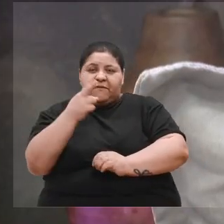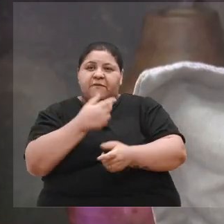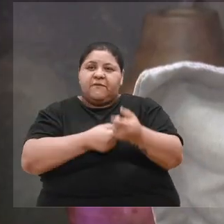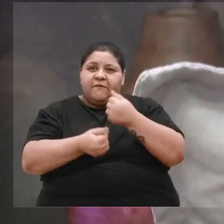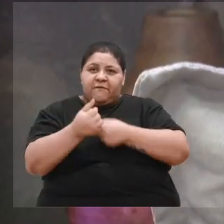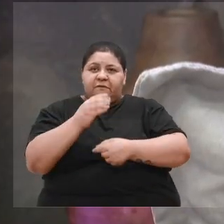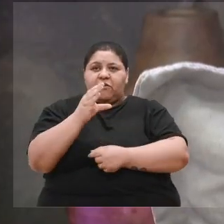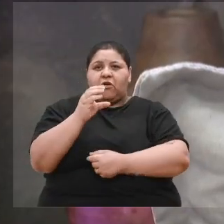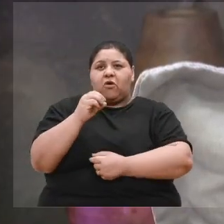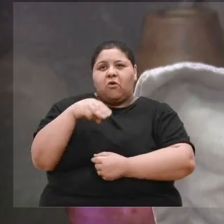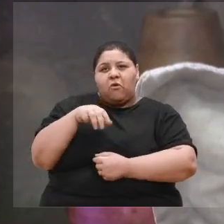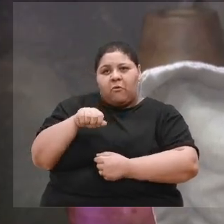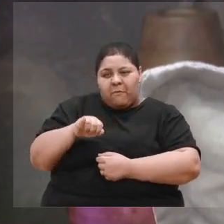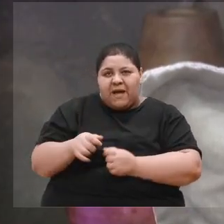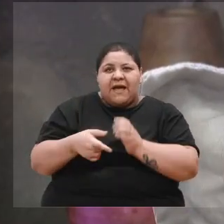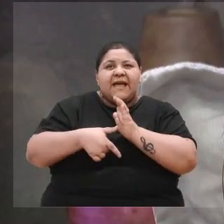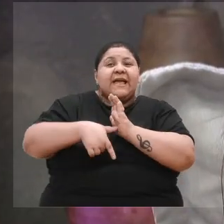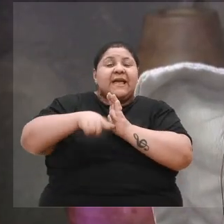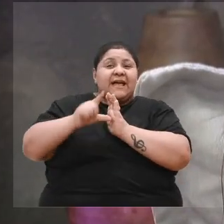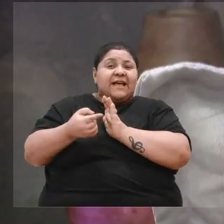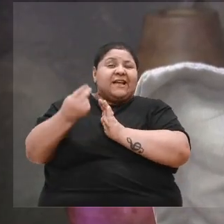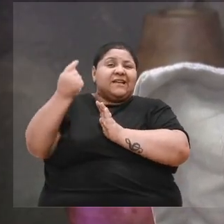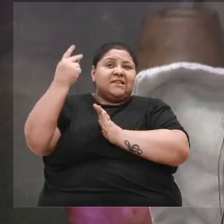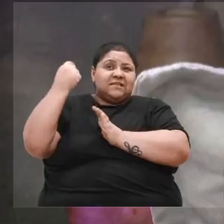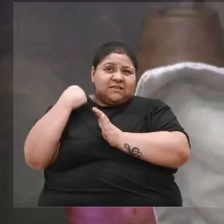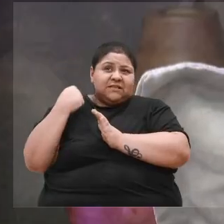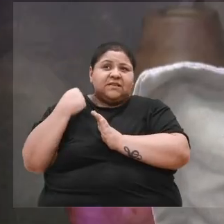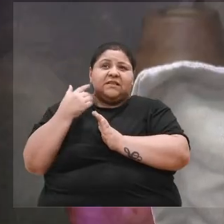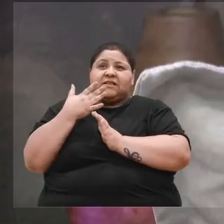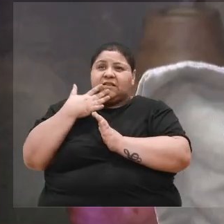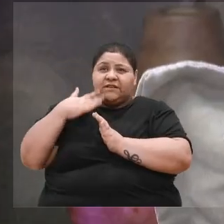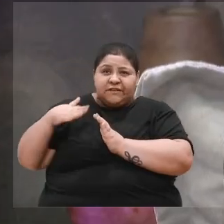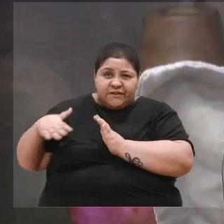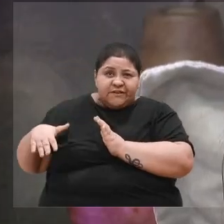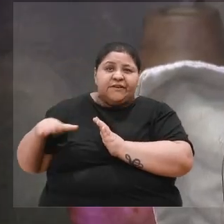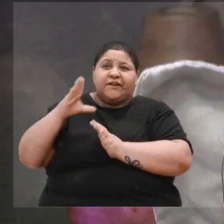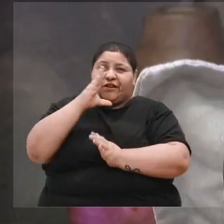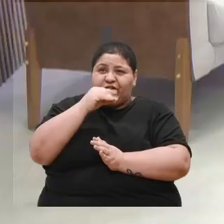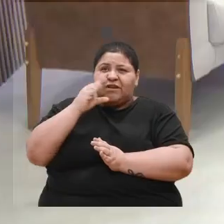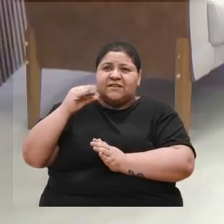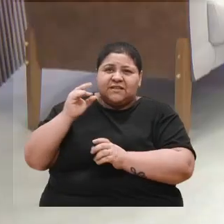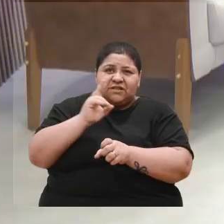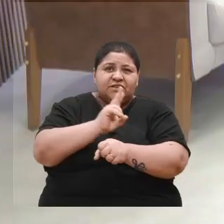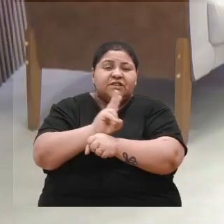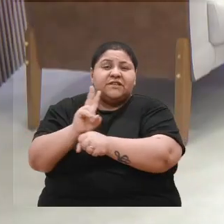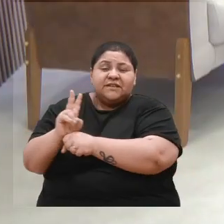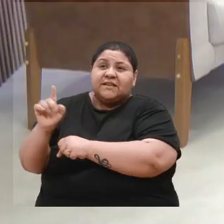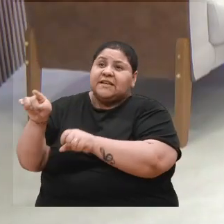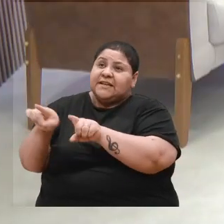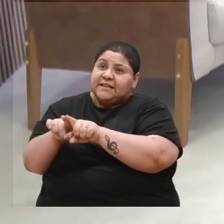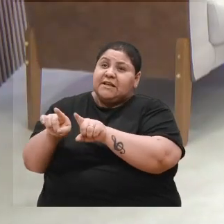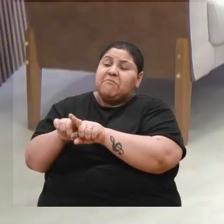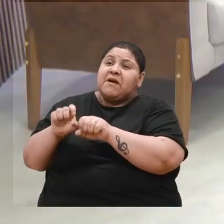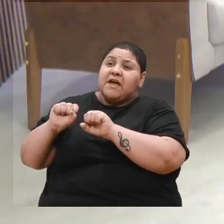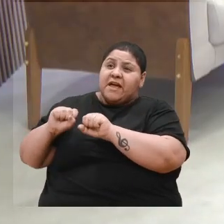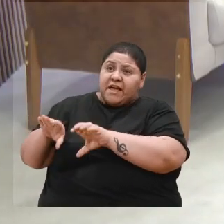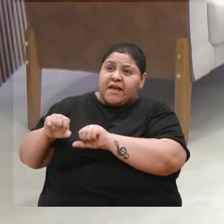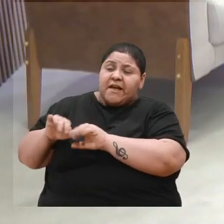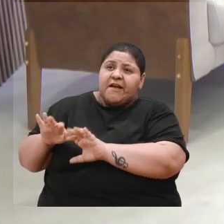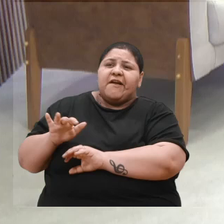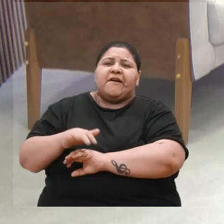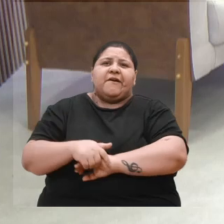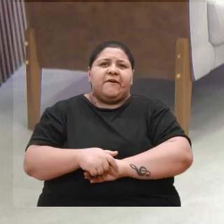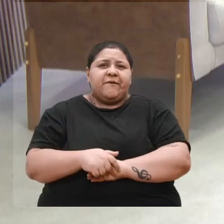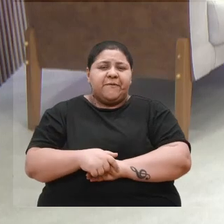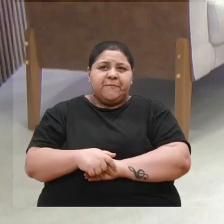Comai anteriormente. Que eram os órgãos das crianças, né? Que tratava com as crianças e adolescentes, porque ela tinha a educação... uma luta, né? Pelas mulheres, crianças e